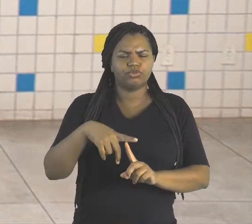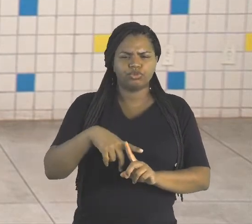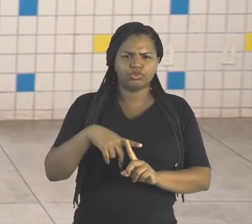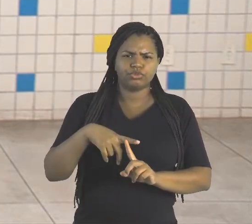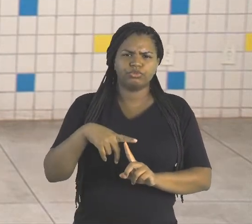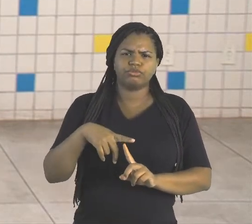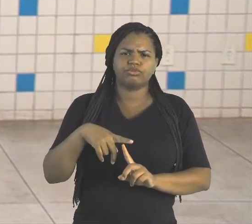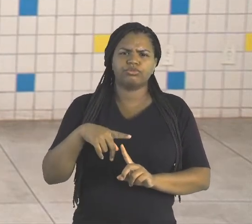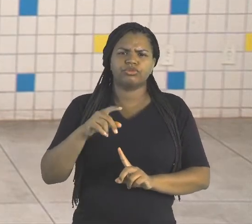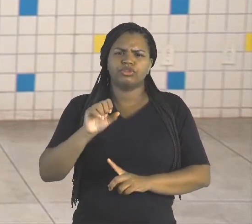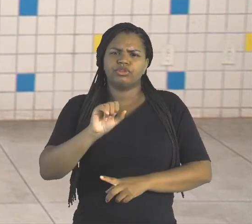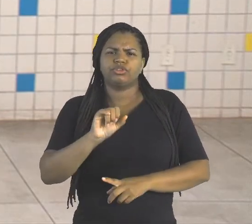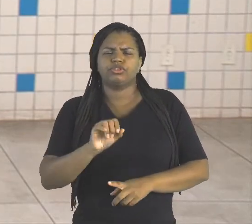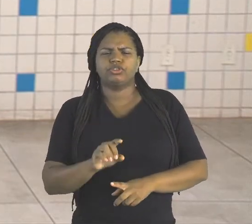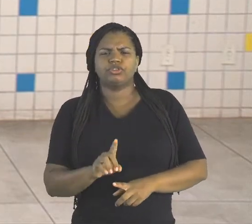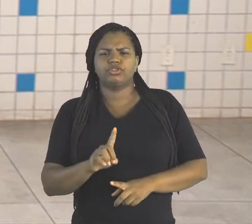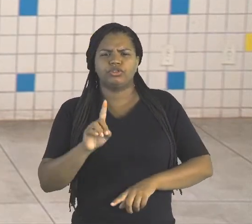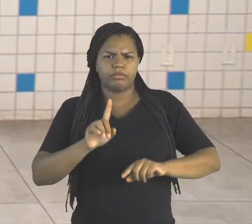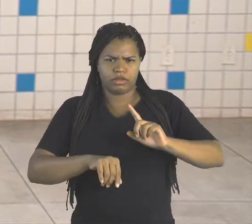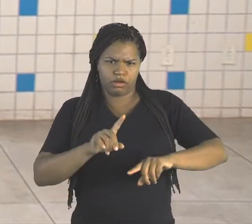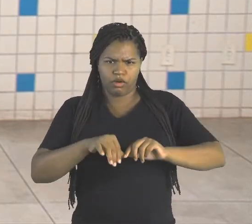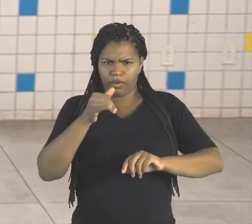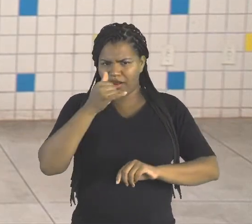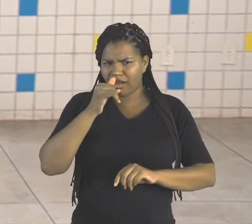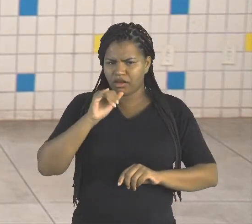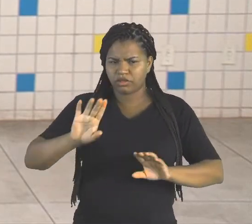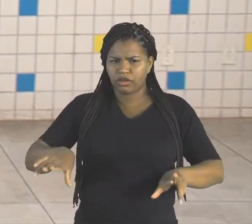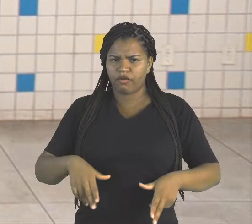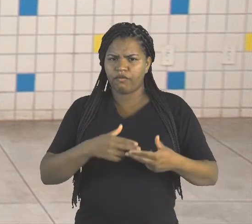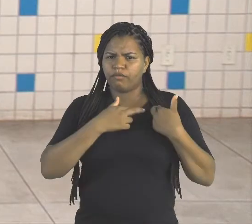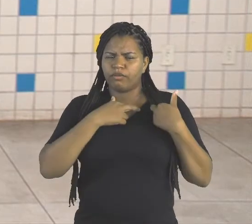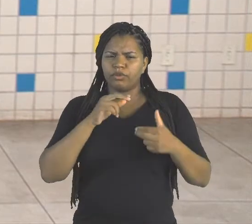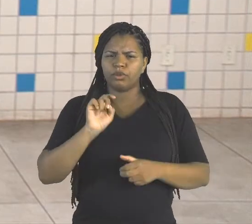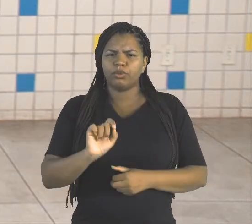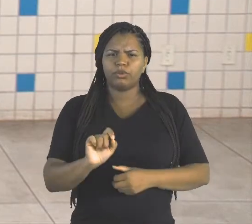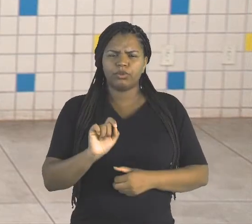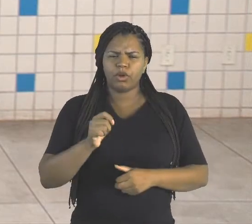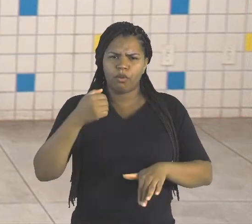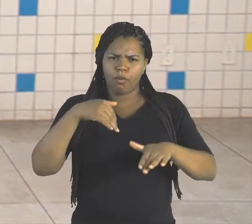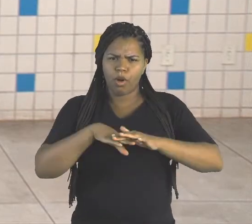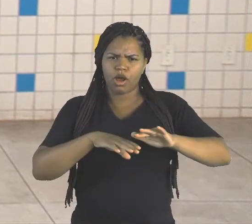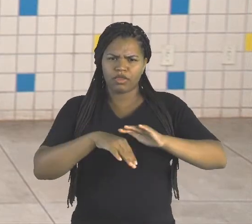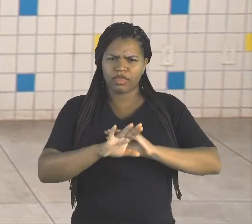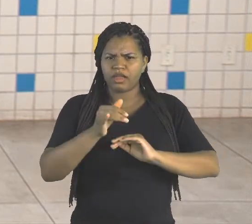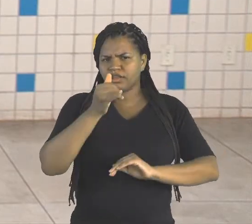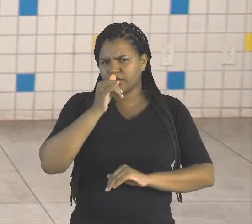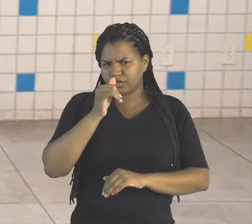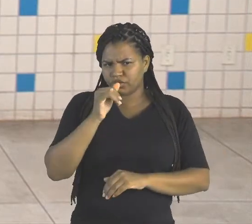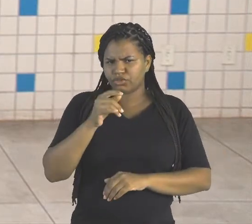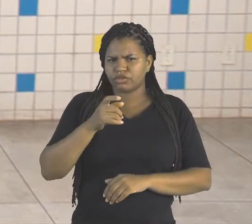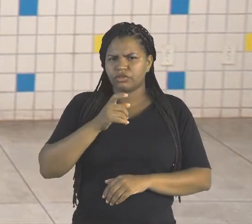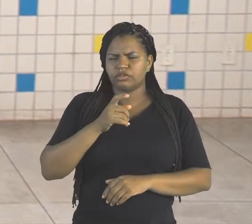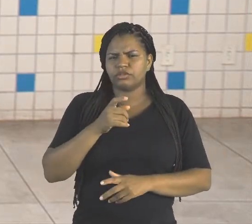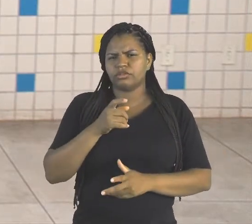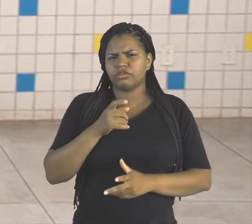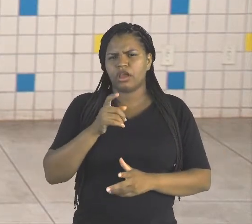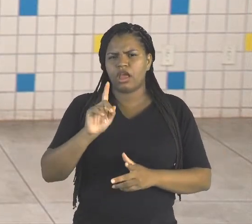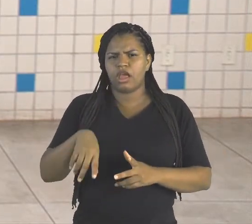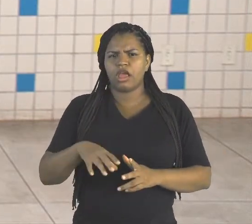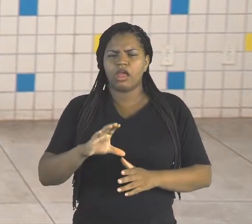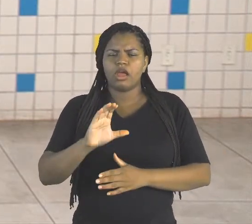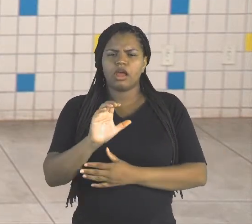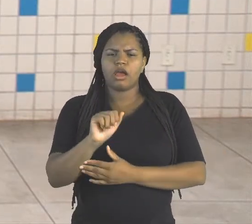de dispositivo elétrico que tem como função principal de armazenar energia elétrica na forma de campos